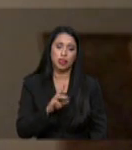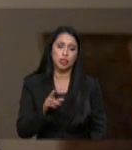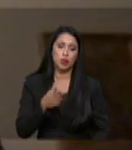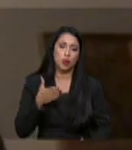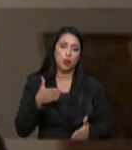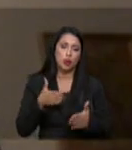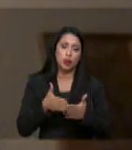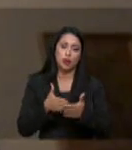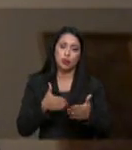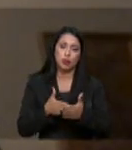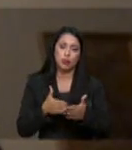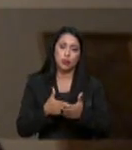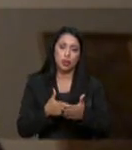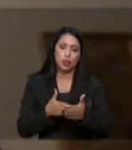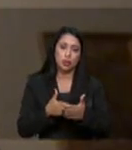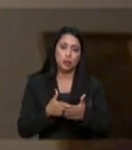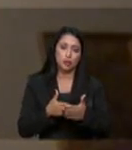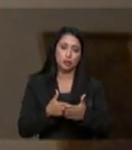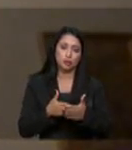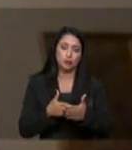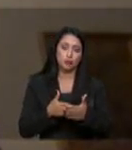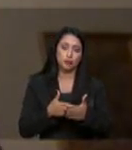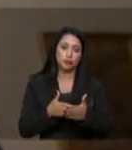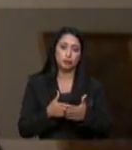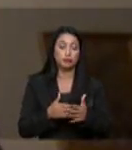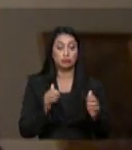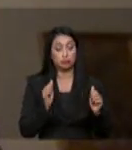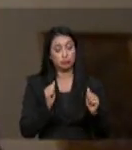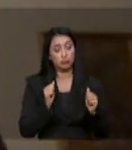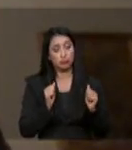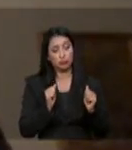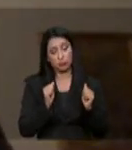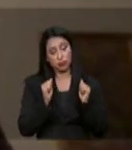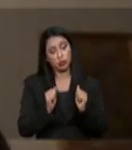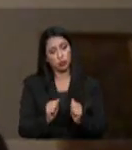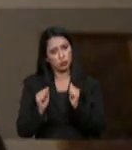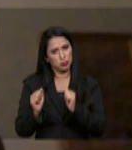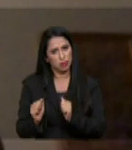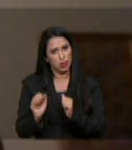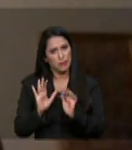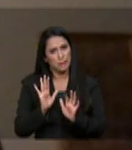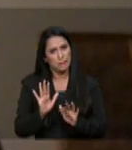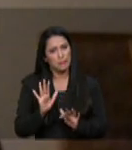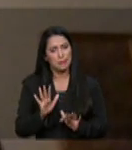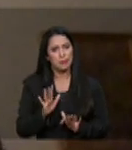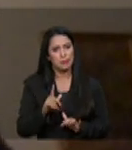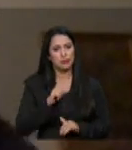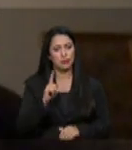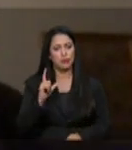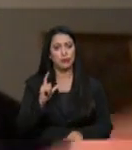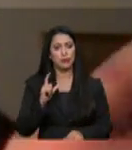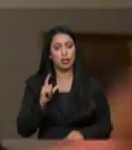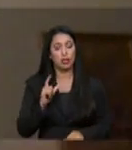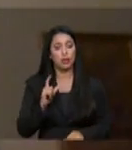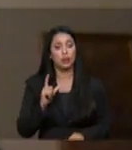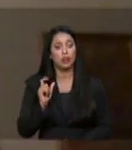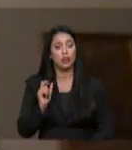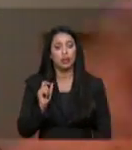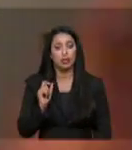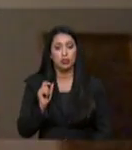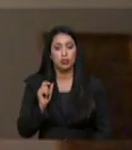não é o impedimento ou a restrição do exercício dos poderes mas a tentativa de respeito